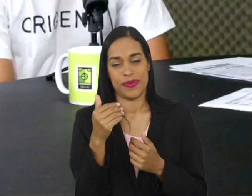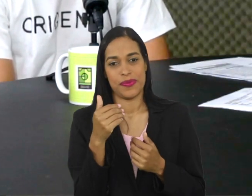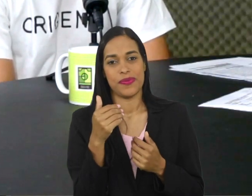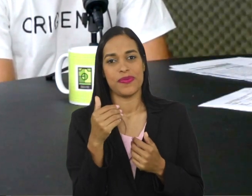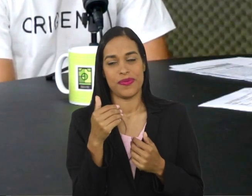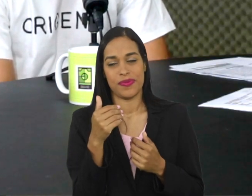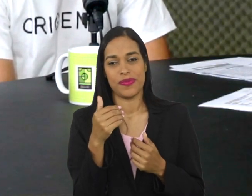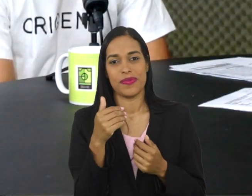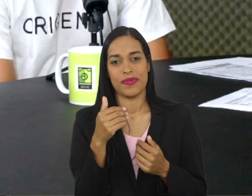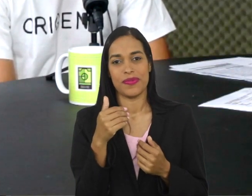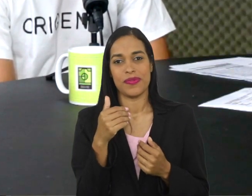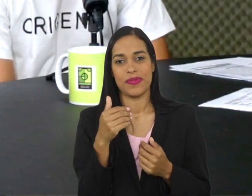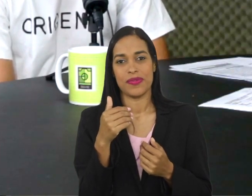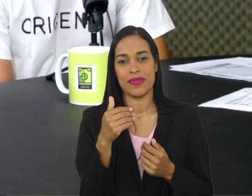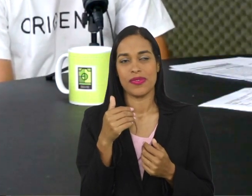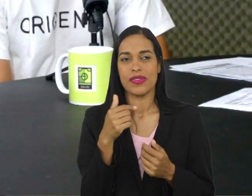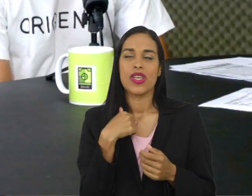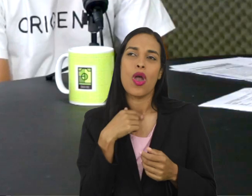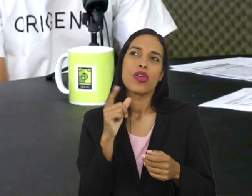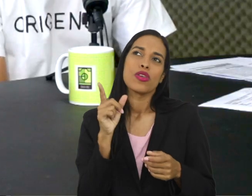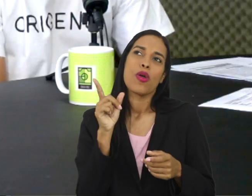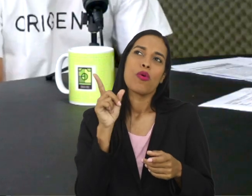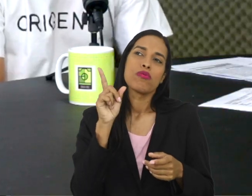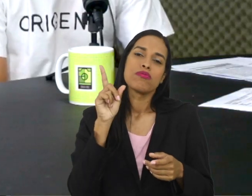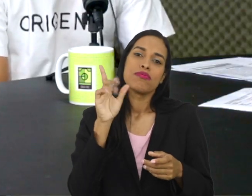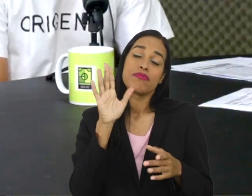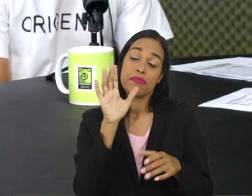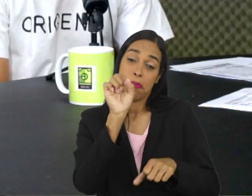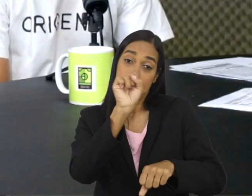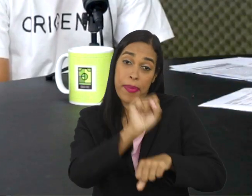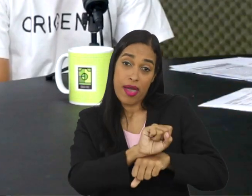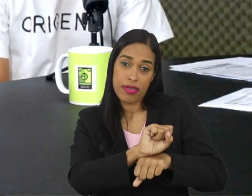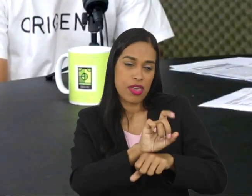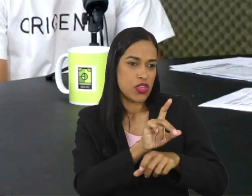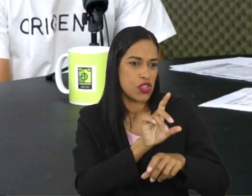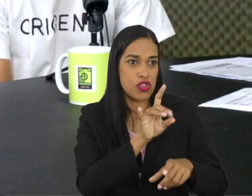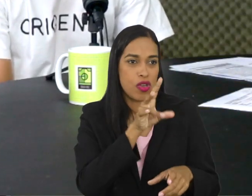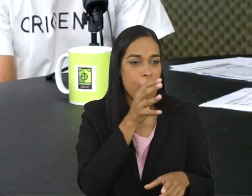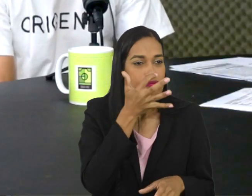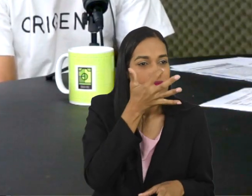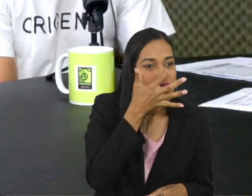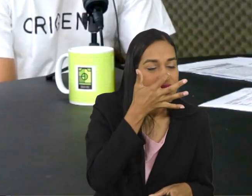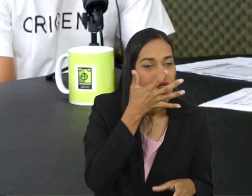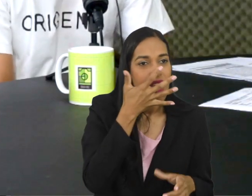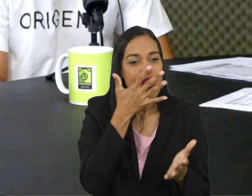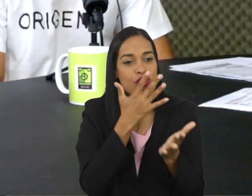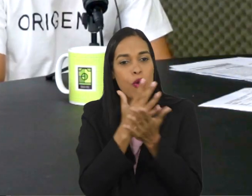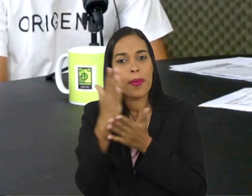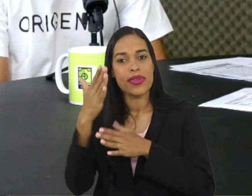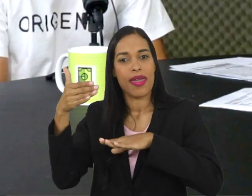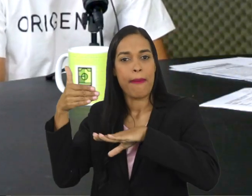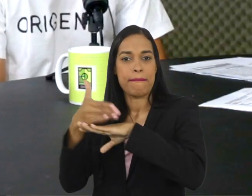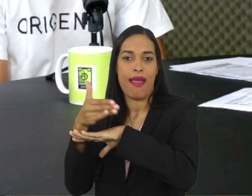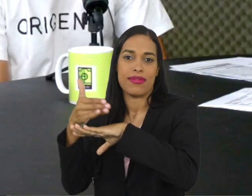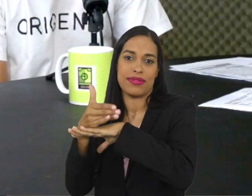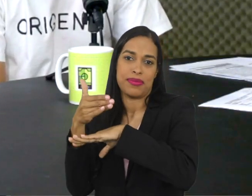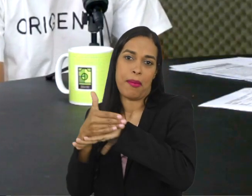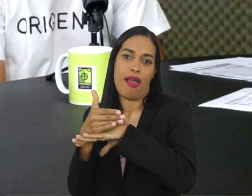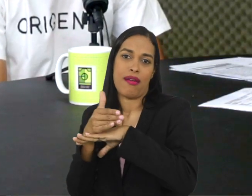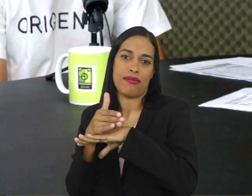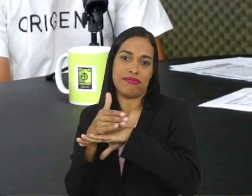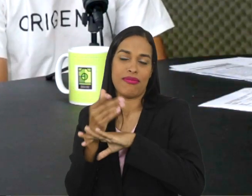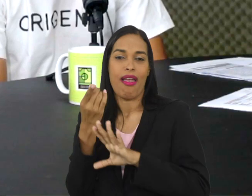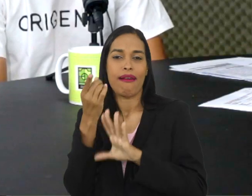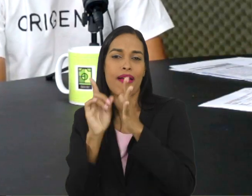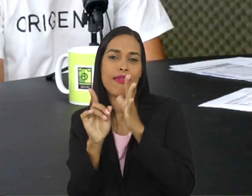que finalmente parei de ser apenas um consumidor para passar a participar da coisa. E aí é bloco de